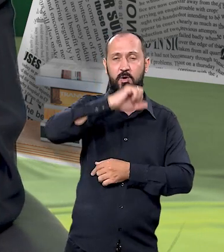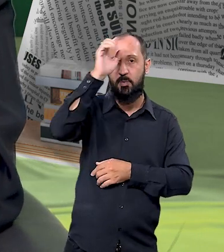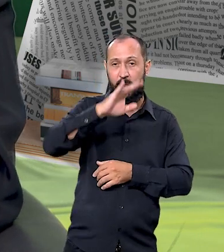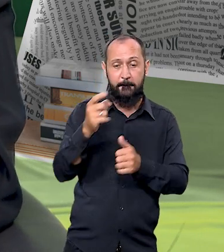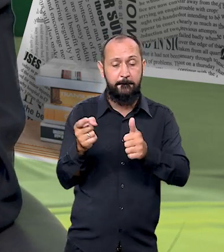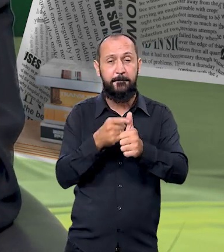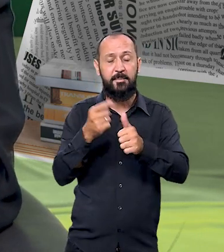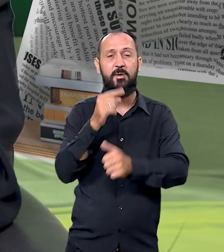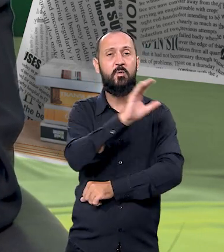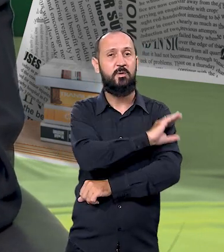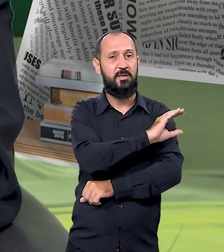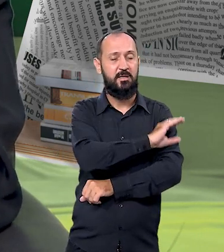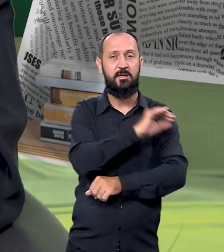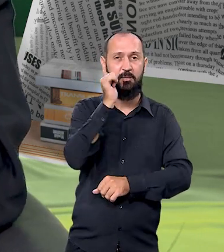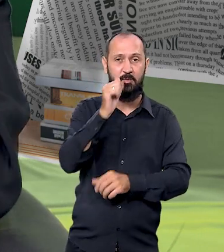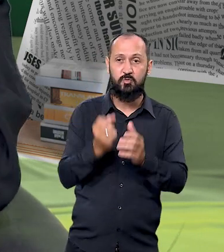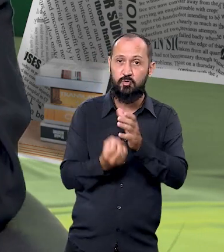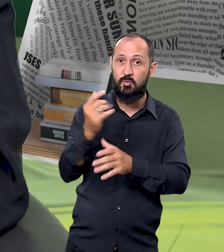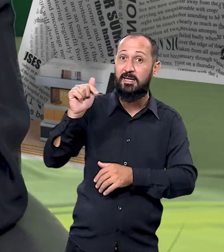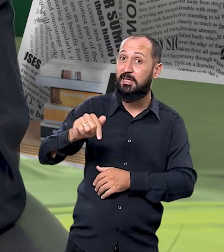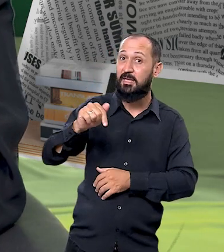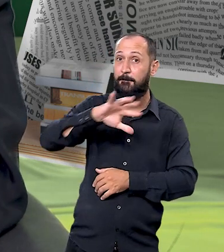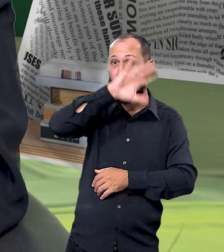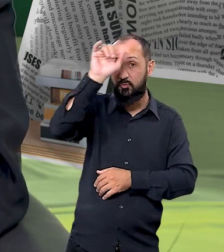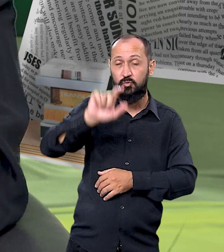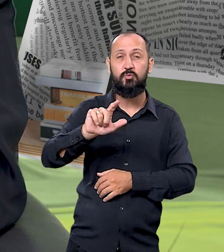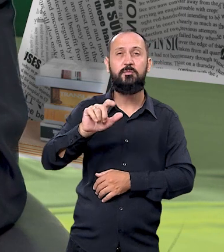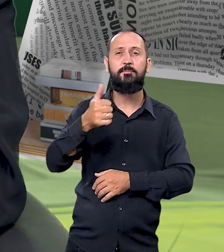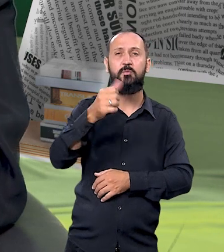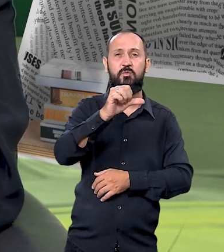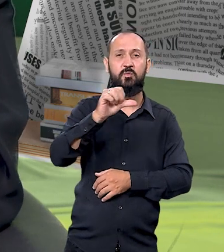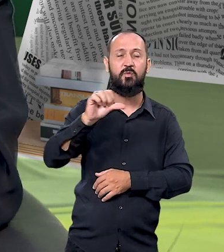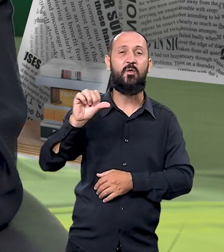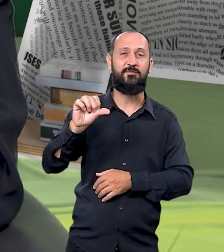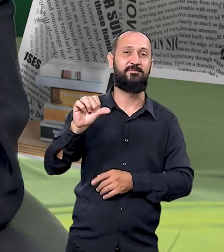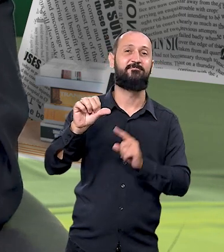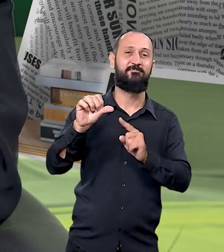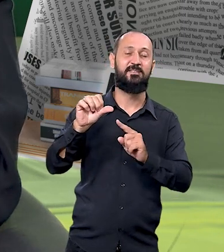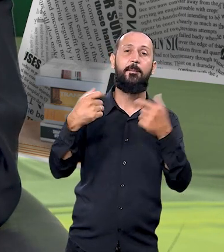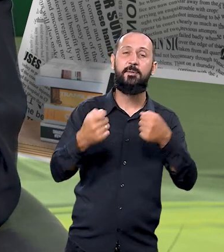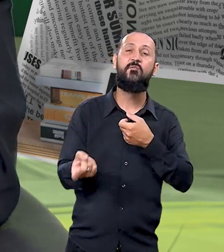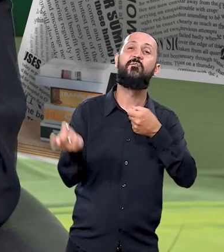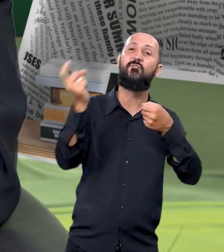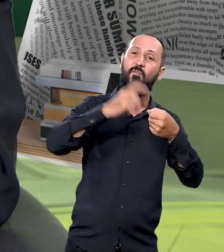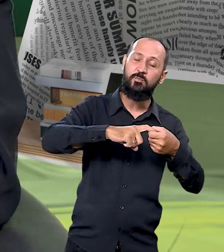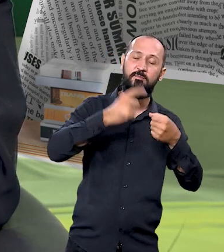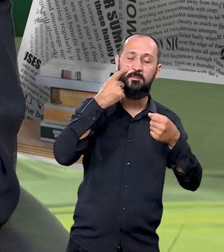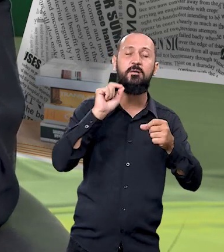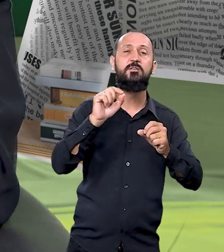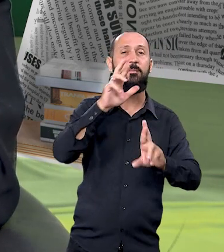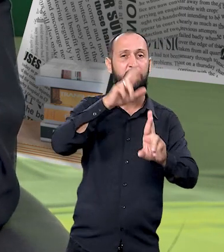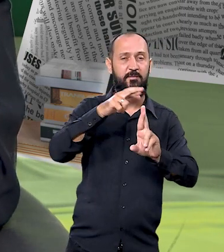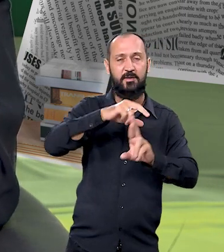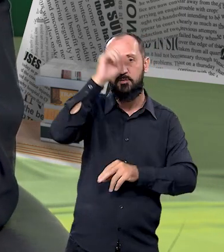mulheres no Brasil. A primeira coordenadoria da mulher do país foi criada em Mato Grosso do Sul em 1999 e a gente precisa voltar para esse mapa